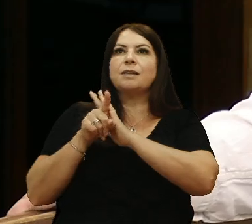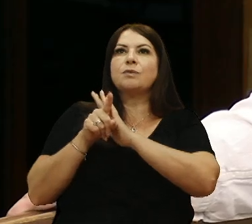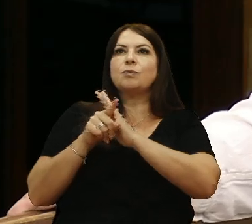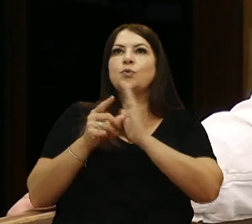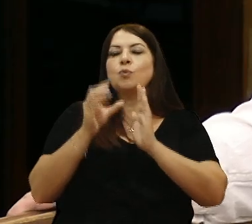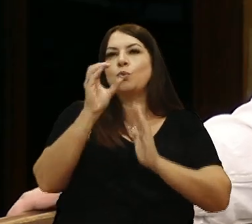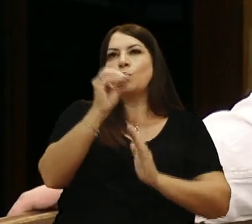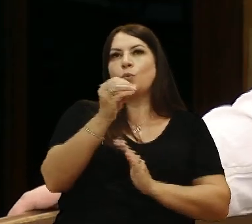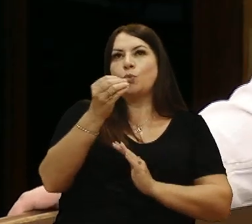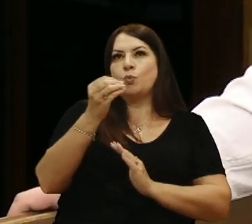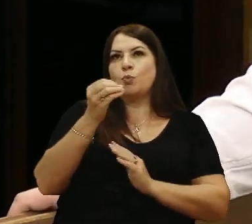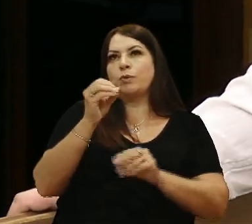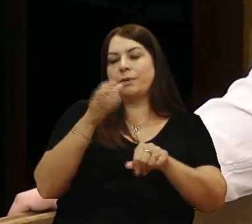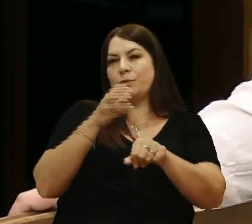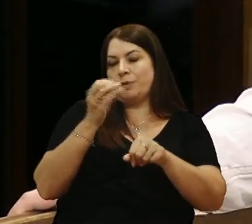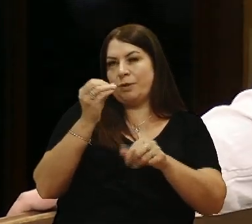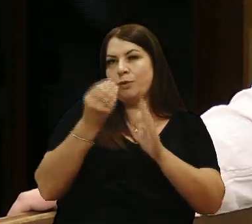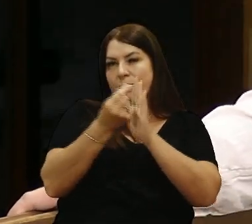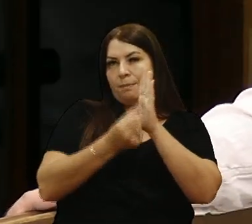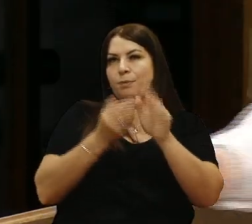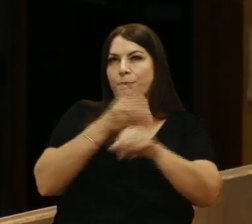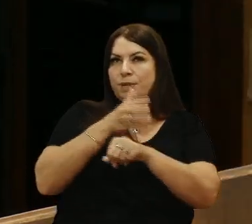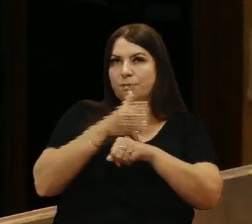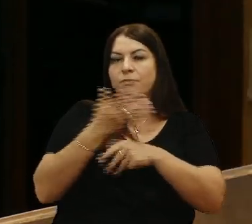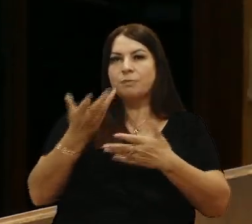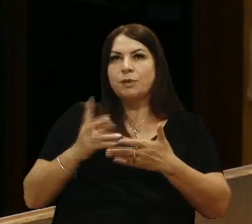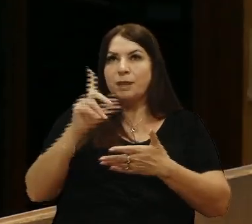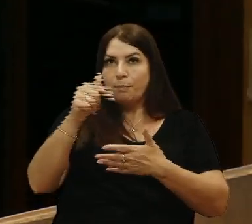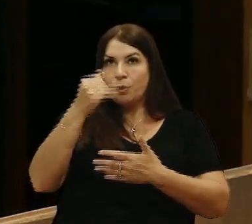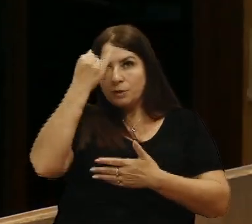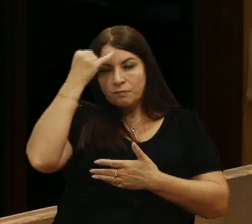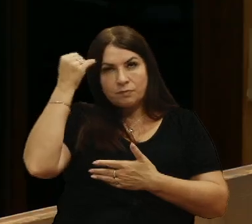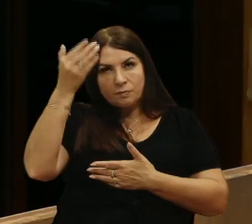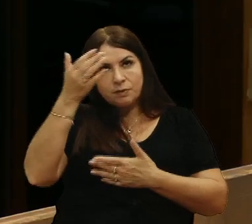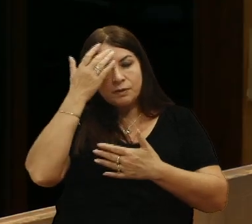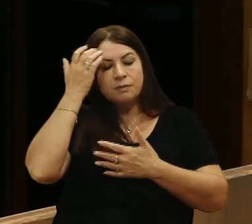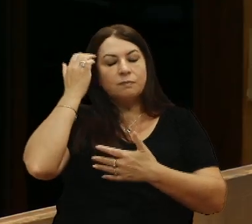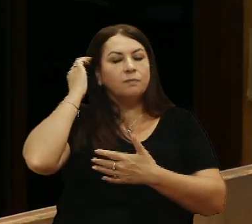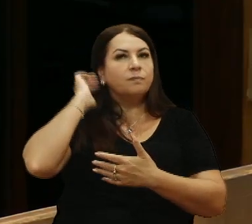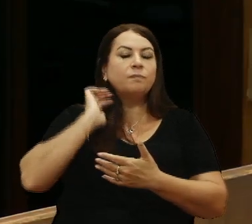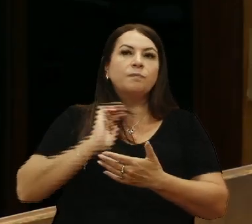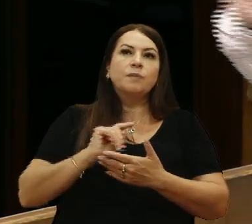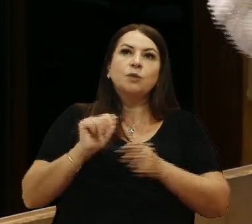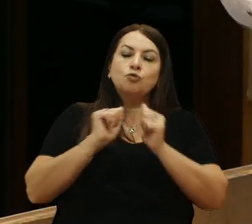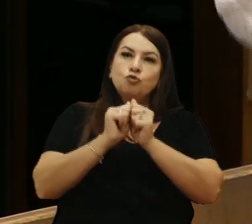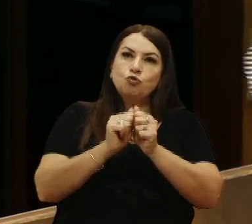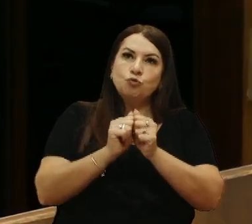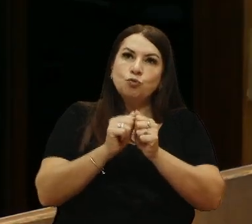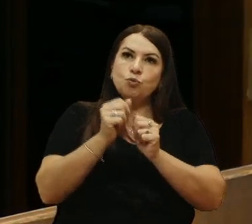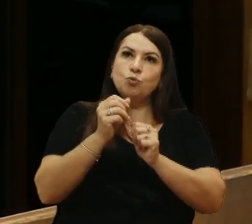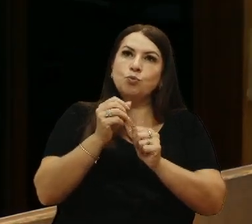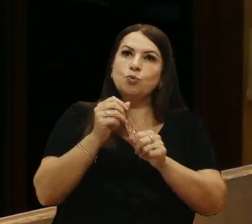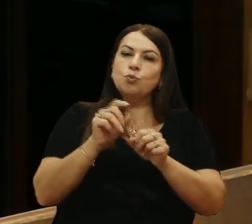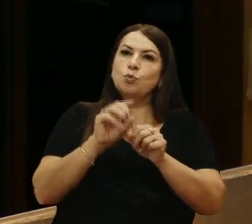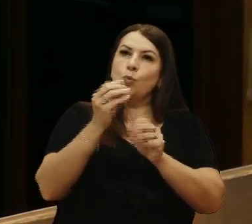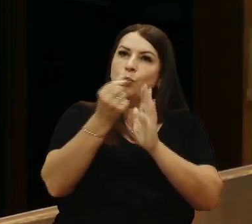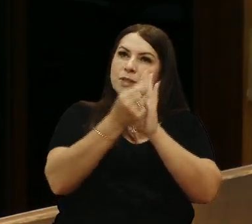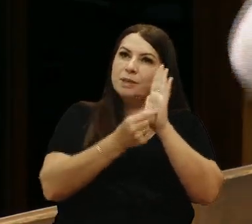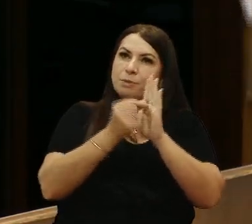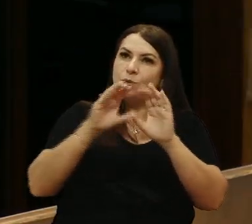orçamento participativo. Depois, vereador Zé D'Ambrosio, Vossa Excelência, através do orçamento